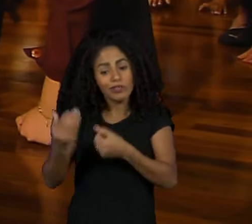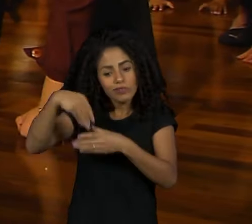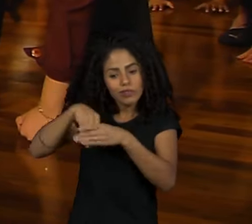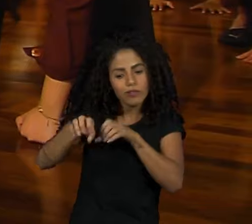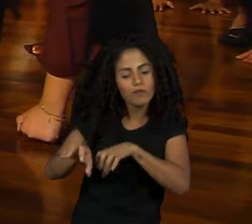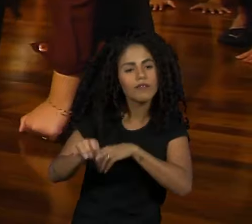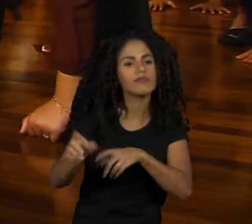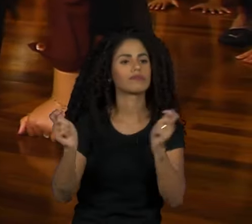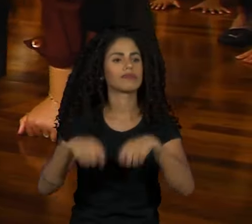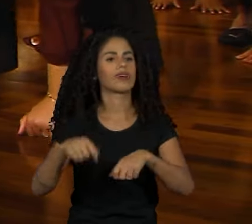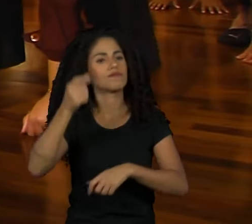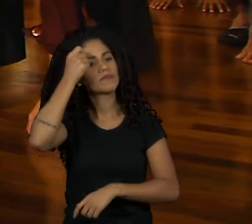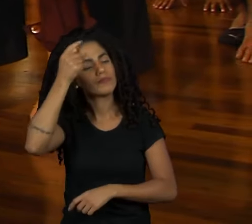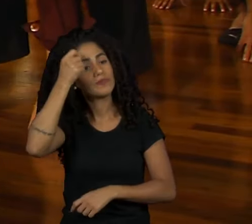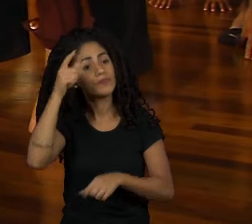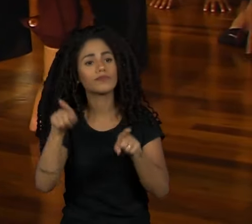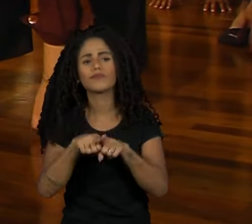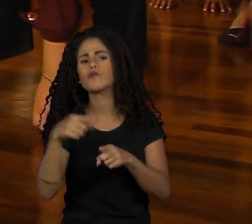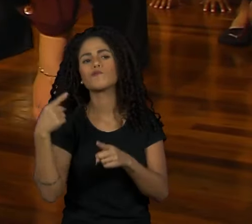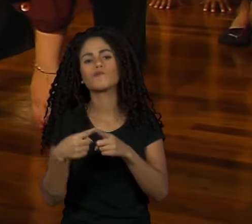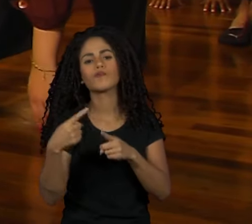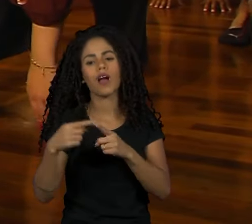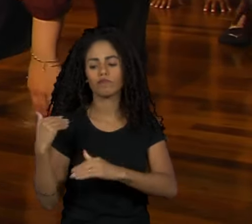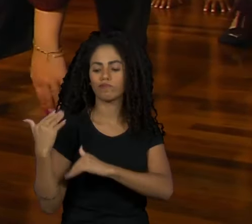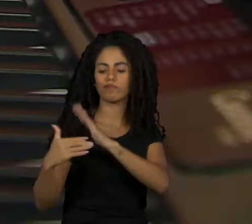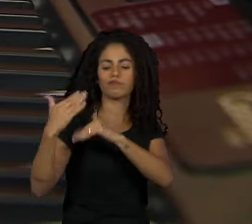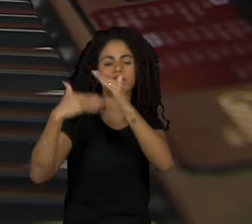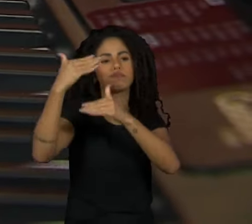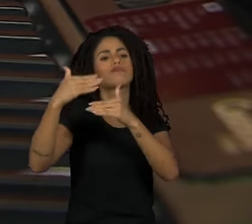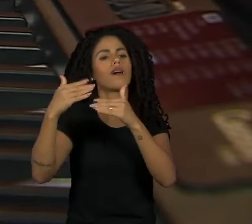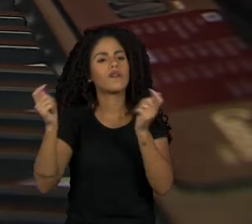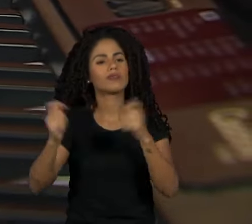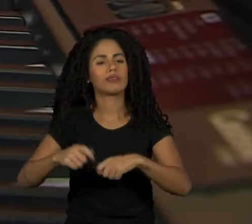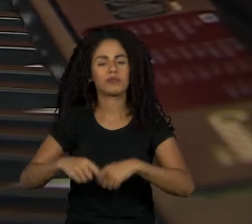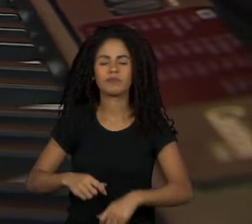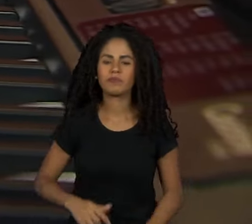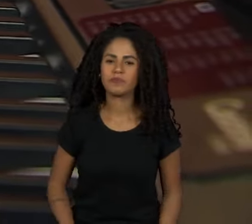na cultura como desenvolvimento mesmo.